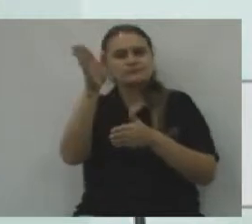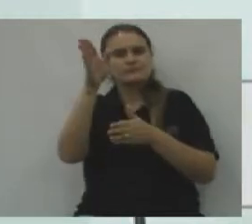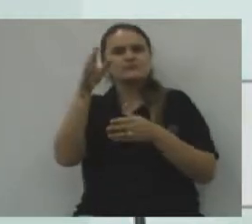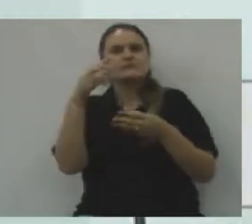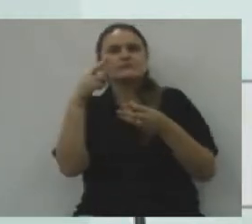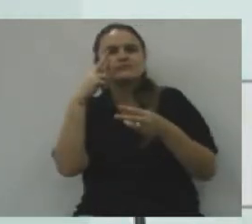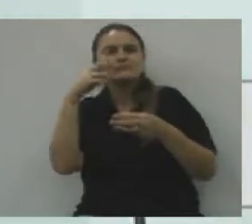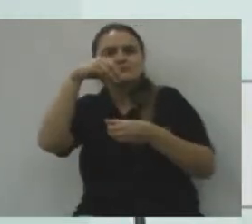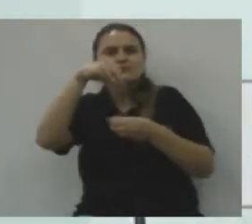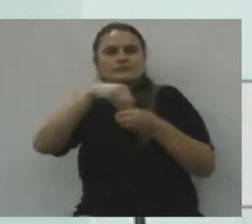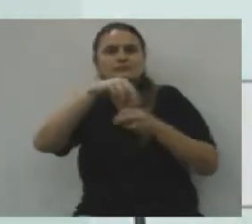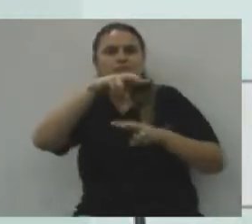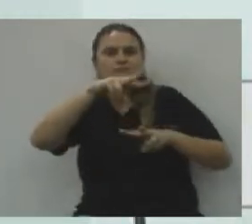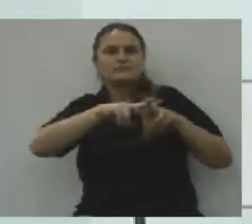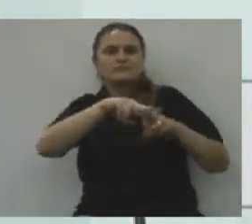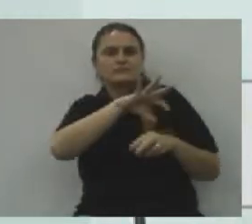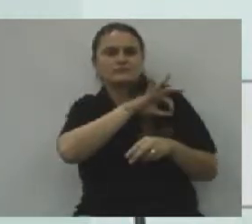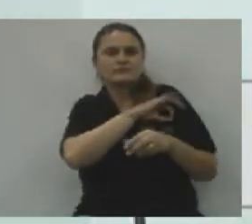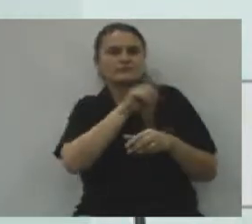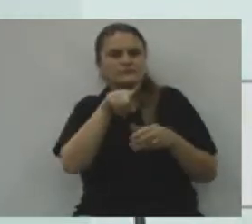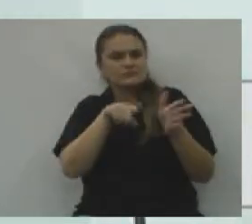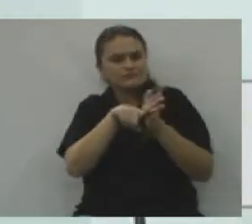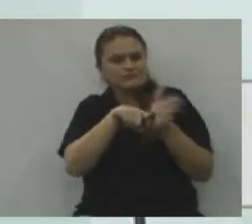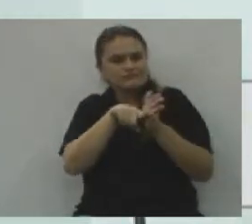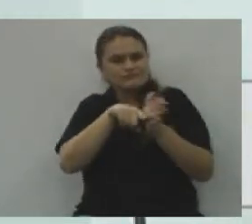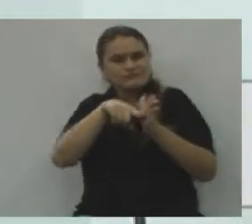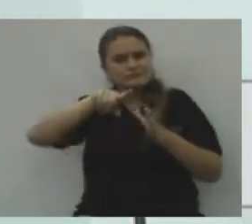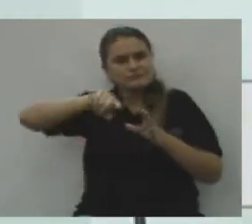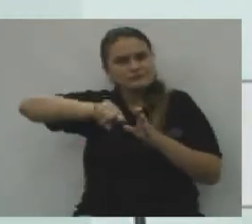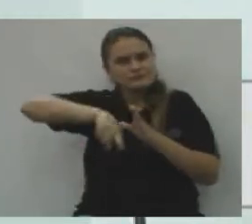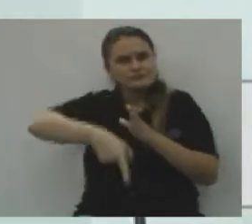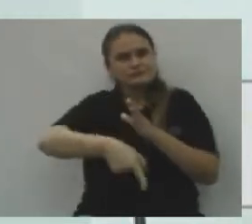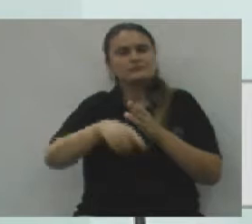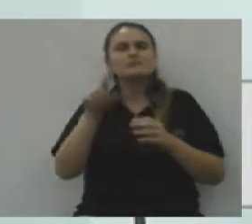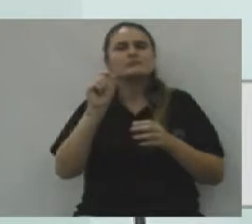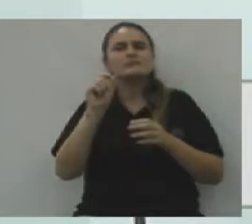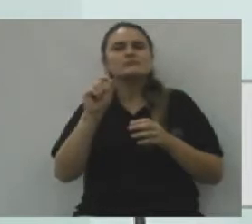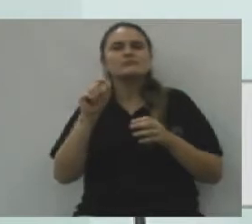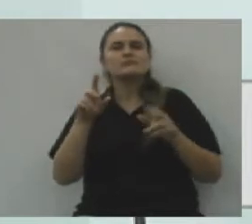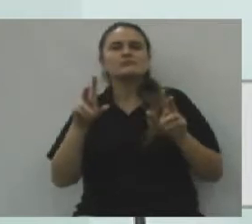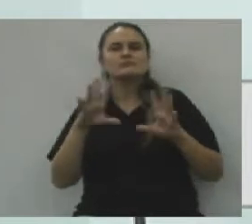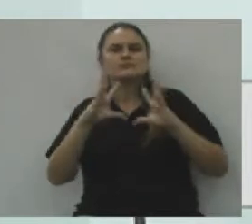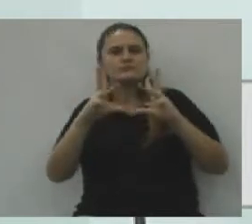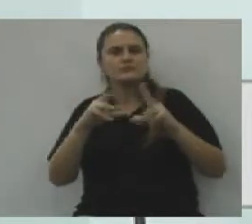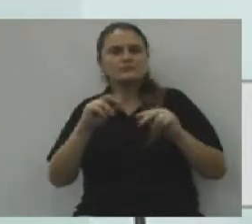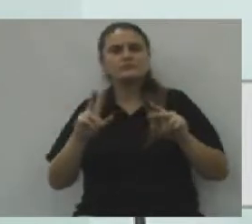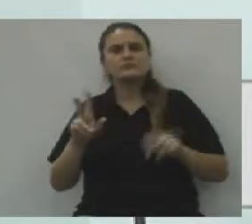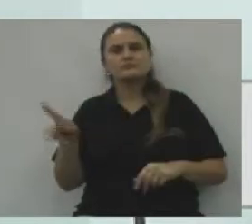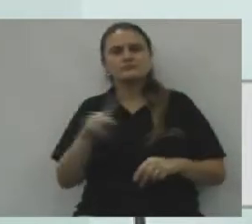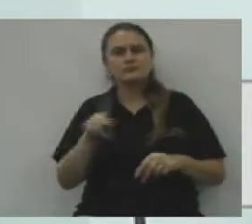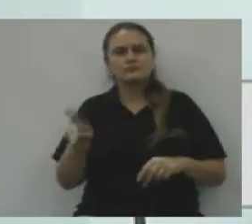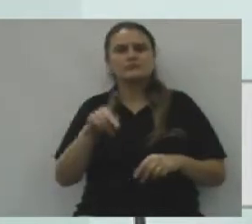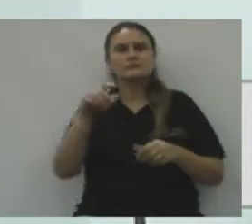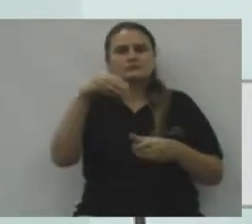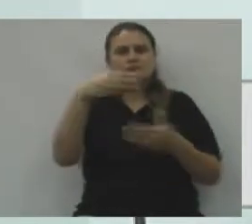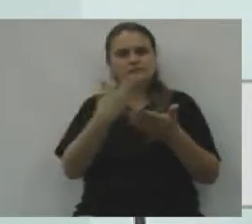pesquisa científica muito aprofundada, e o que todos eles, professores universitários do mais alto